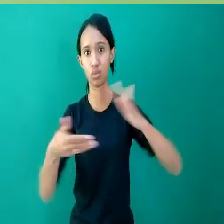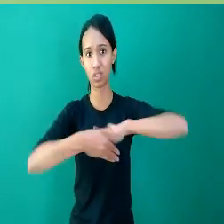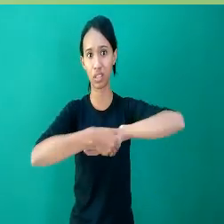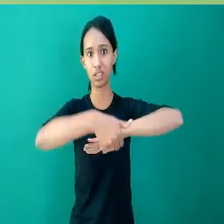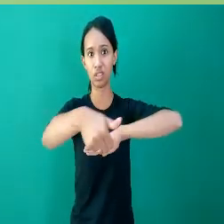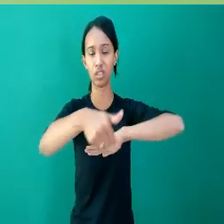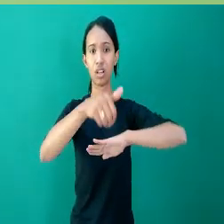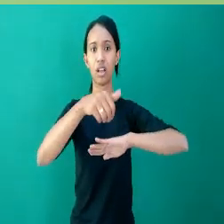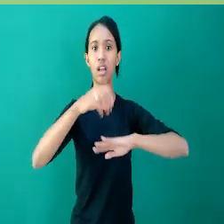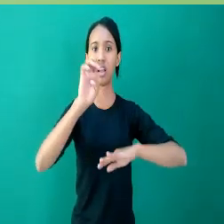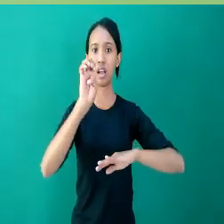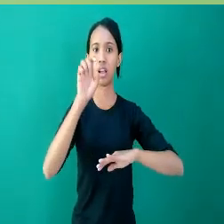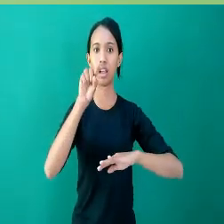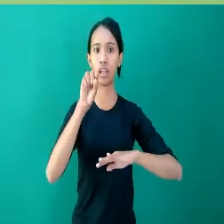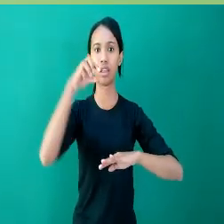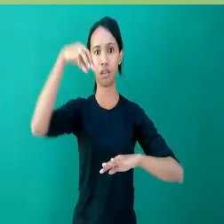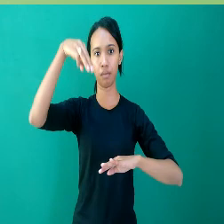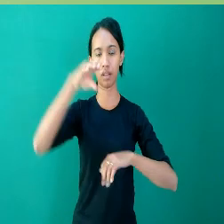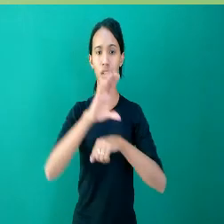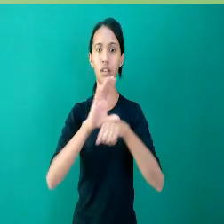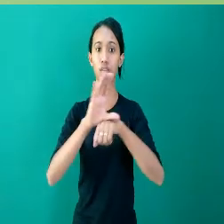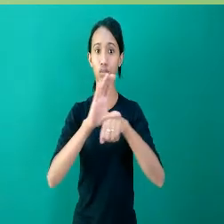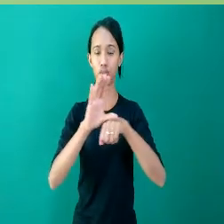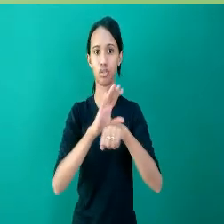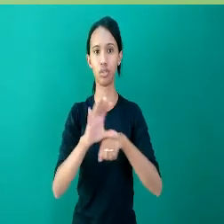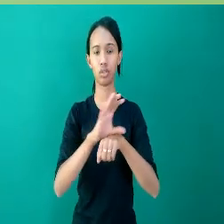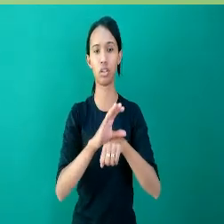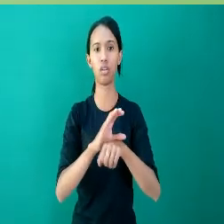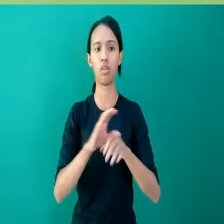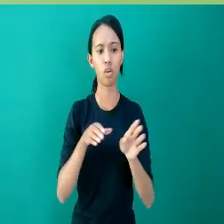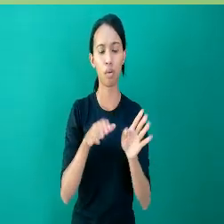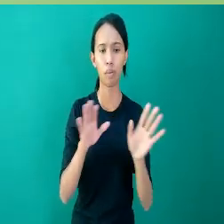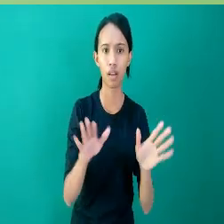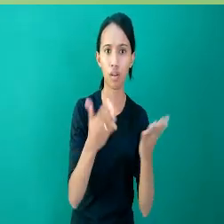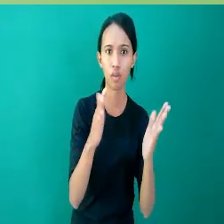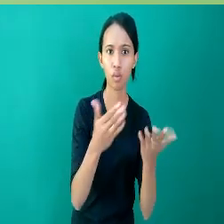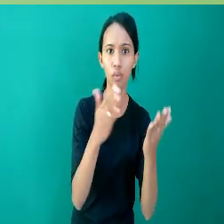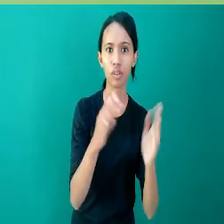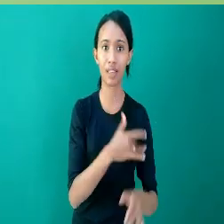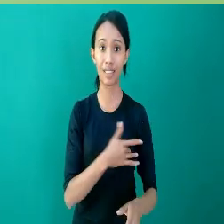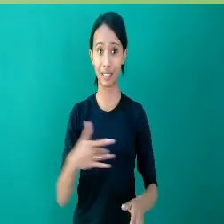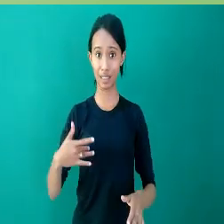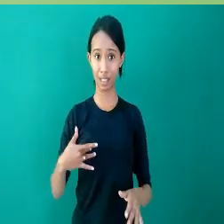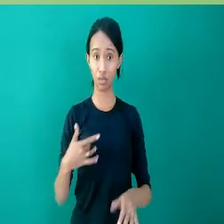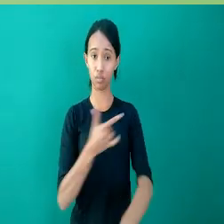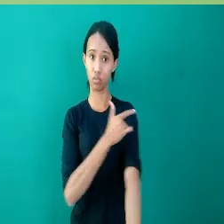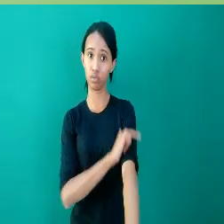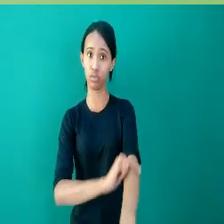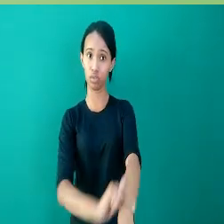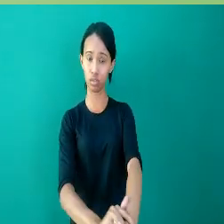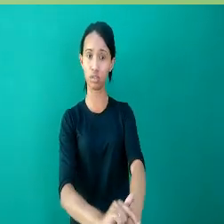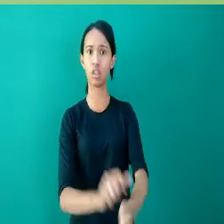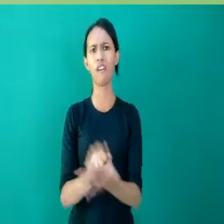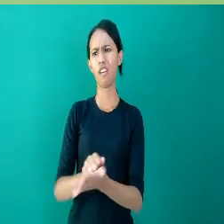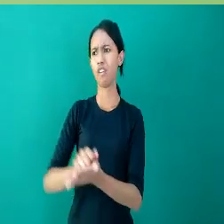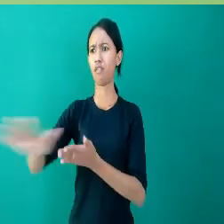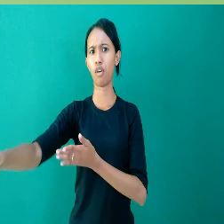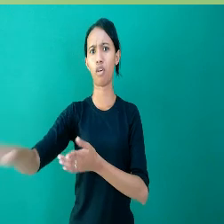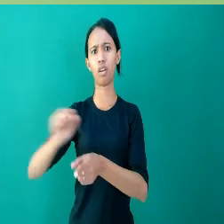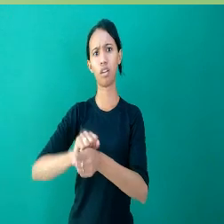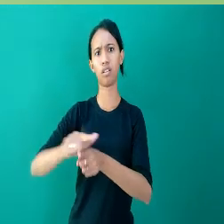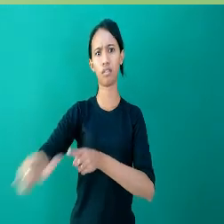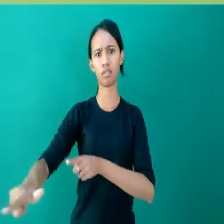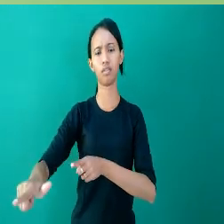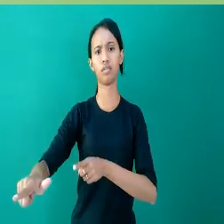para podermos ter investimentos na saúde e na educação. E aí eu digo, Beleza. fora Sérgio Camargo,